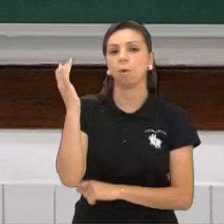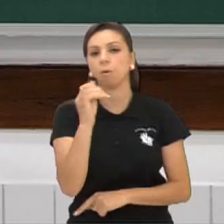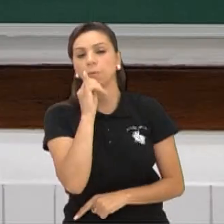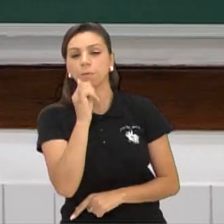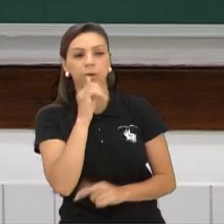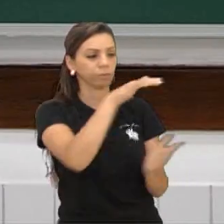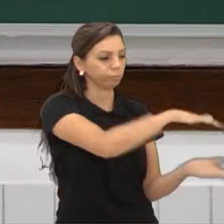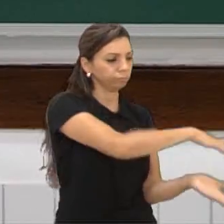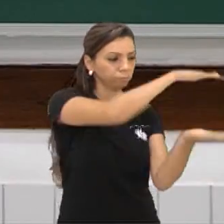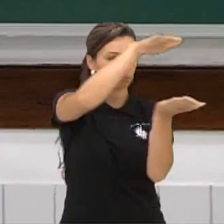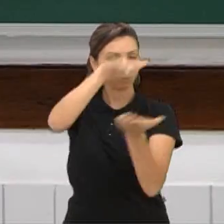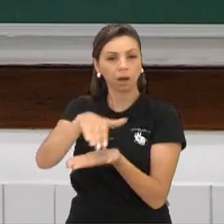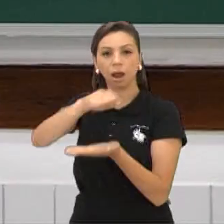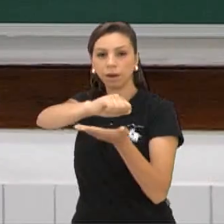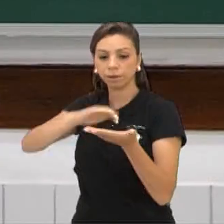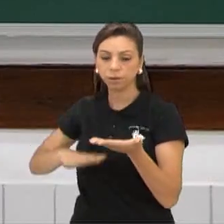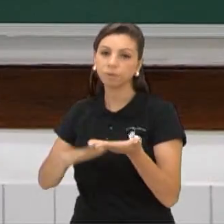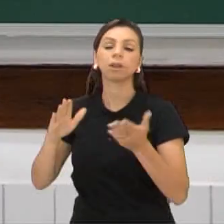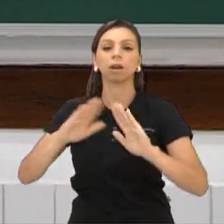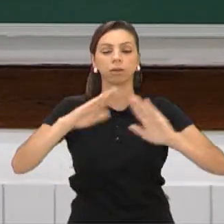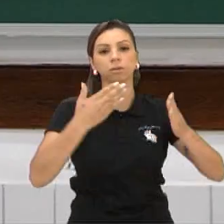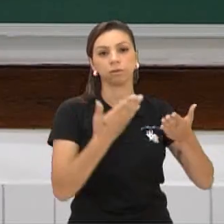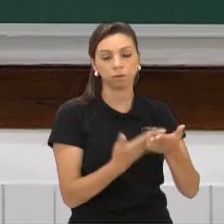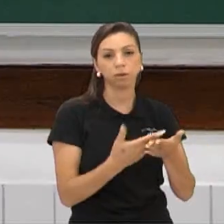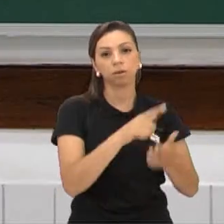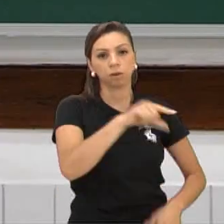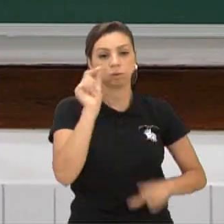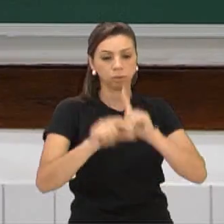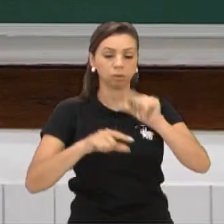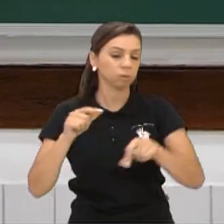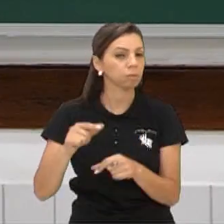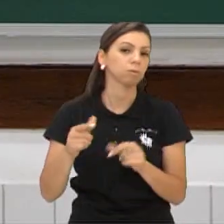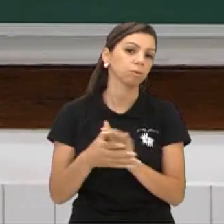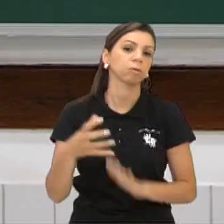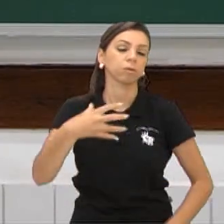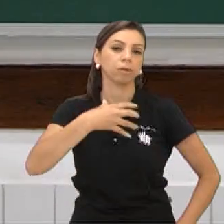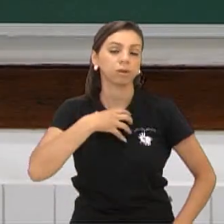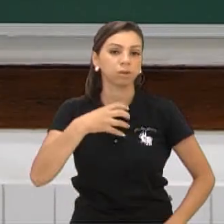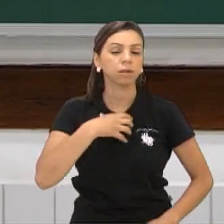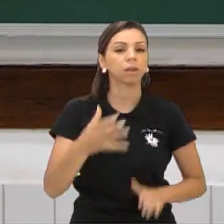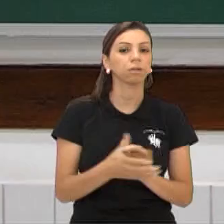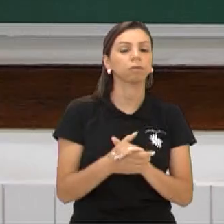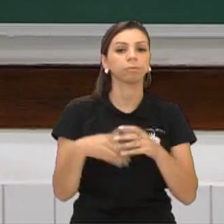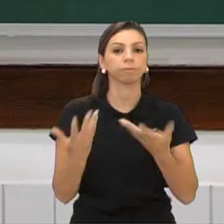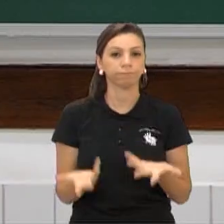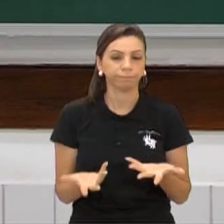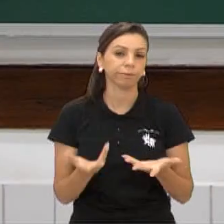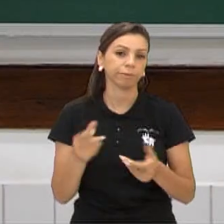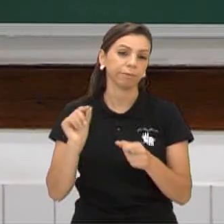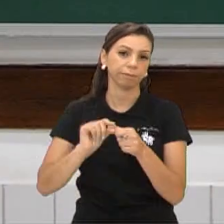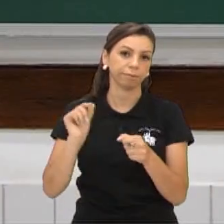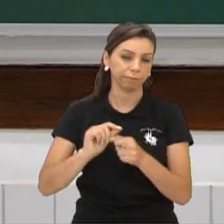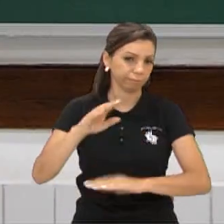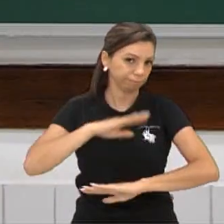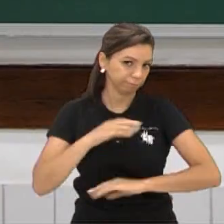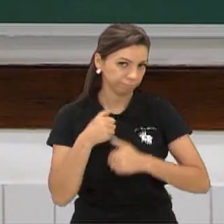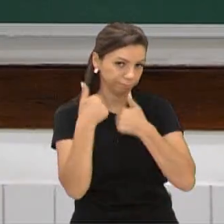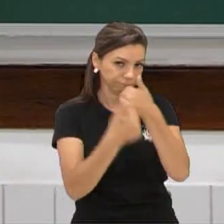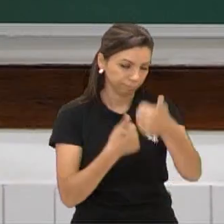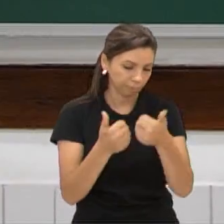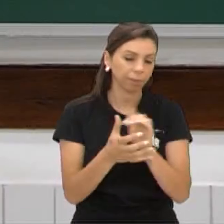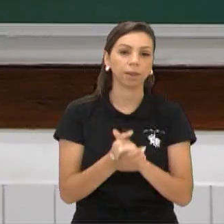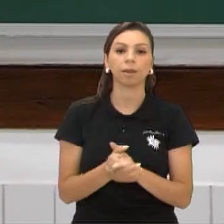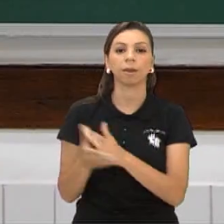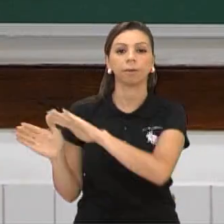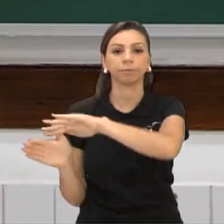pegar algumas atividades, com certeza sua escola escolherá a melhor metodologia para execução de tal situação. E